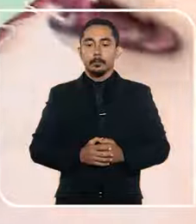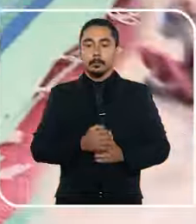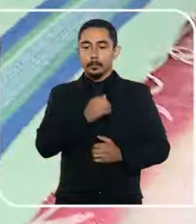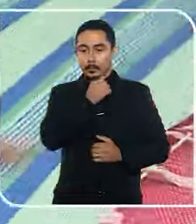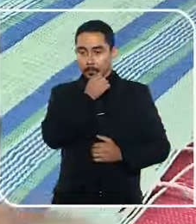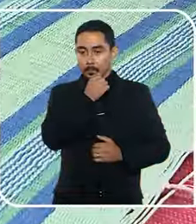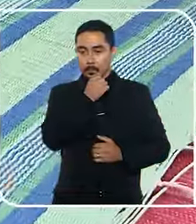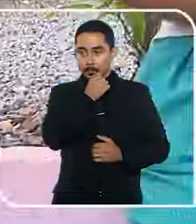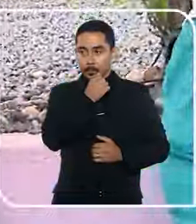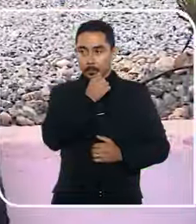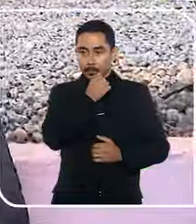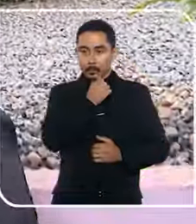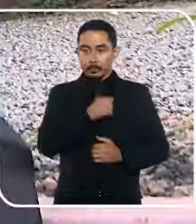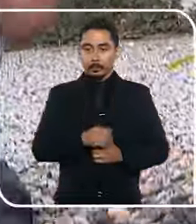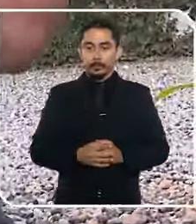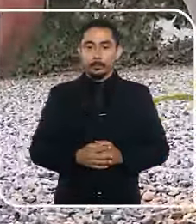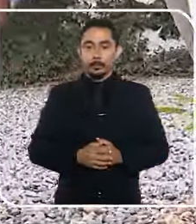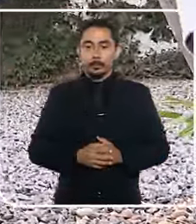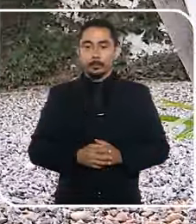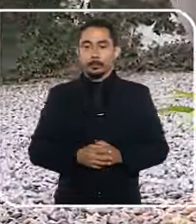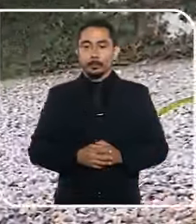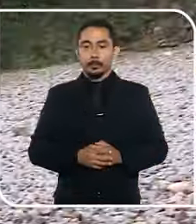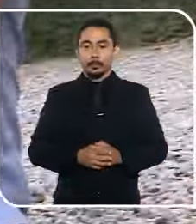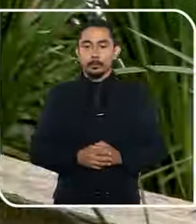Você quer, Bruno?